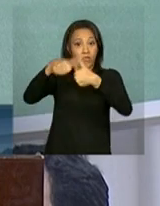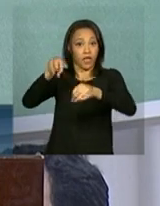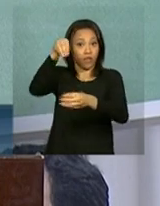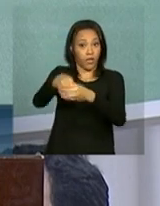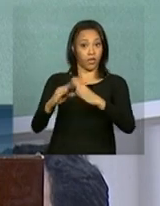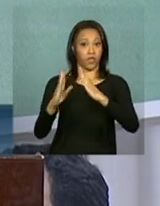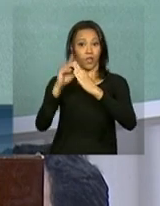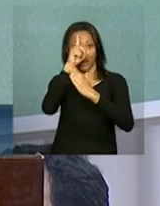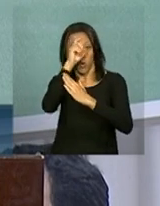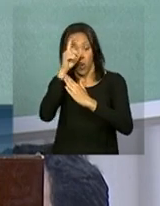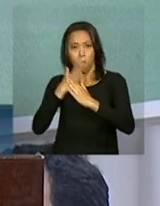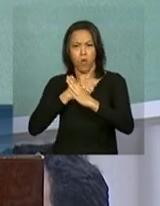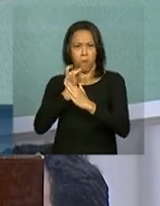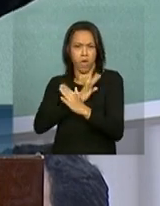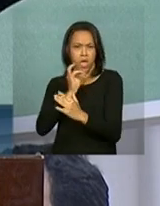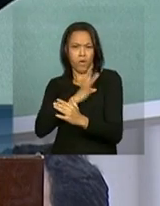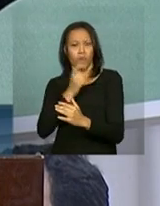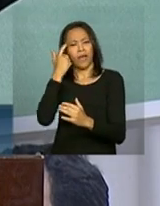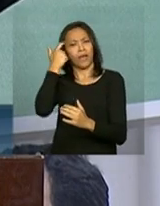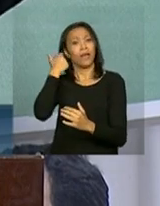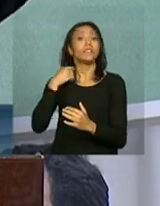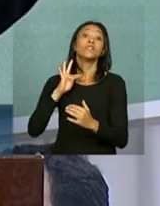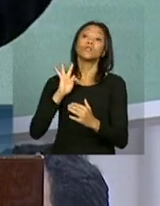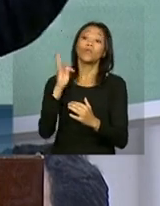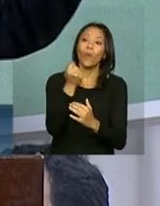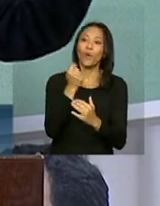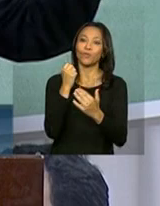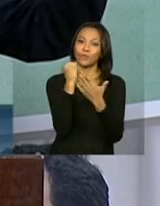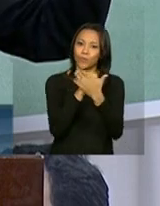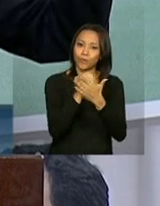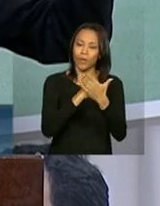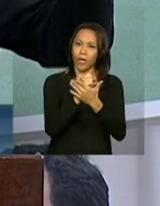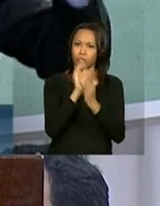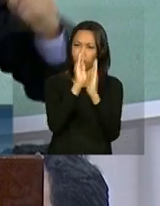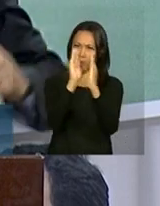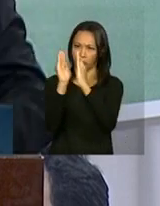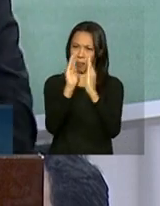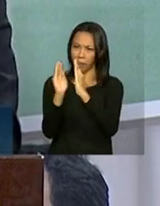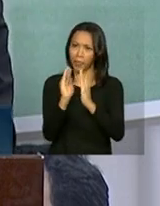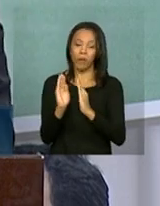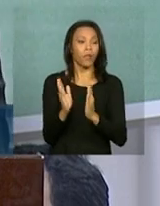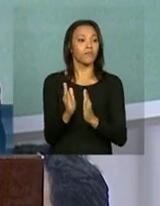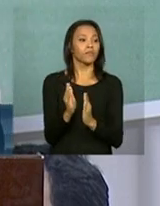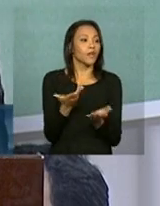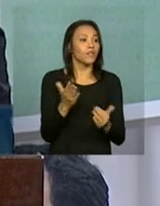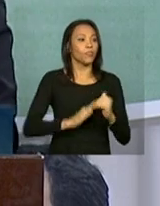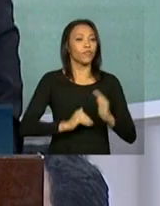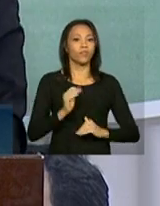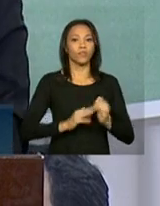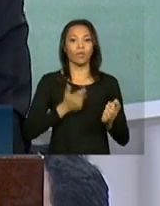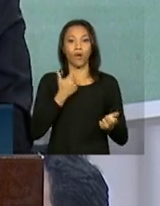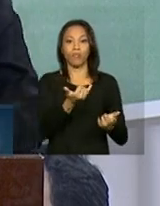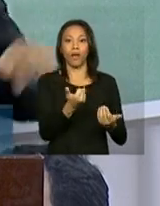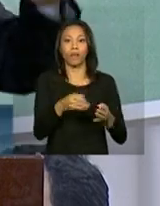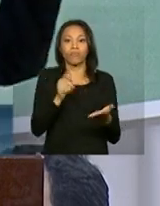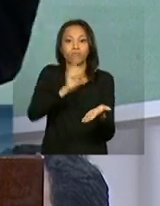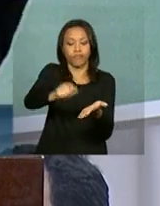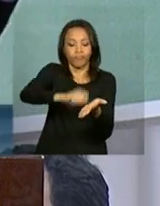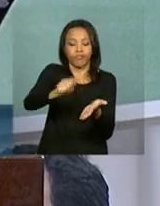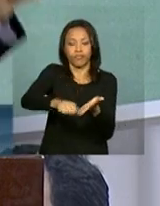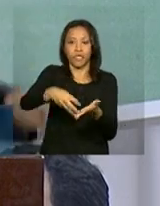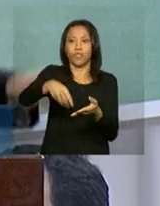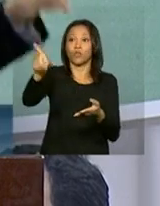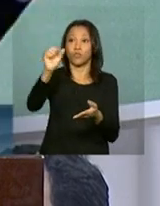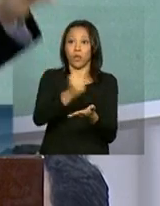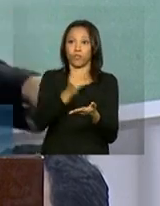O meu medo era ter todos os remédios que são recomendados pelo Ministério da Saúde estar aqui e não ter um profissional que pudesse receitar. Agora